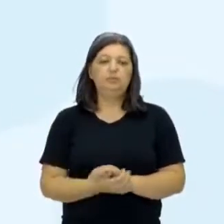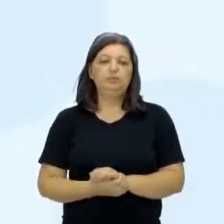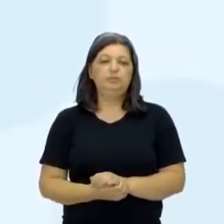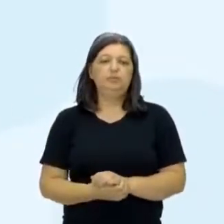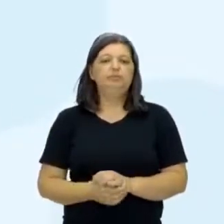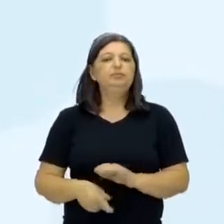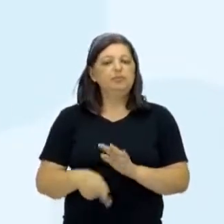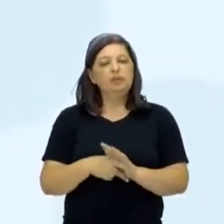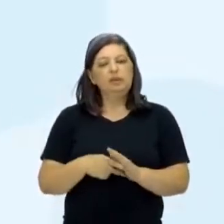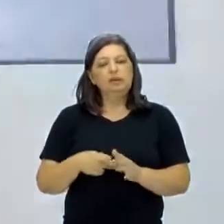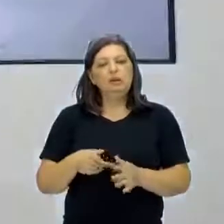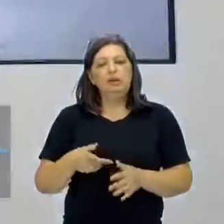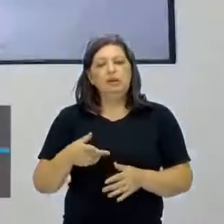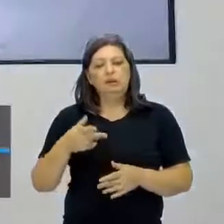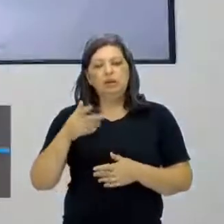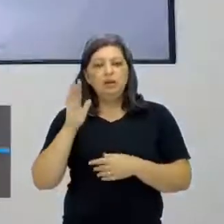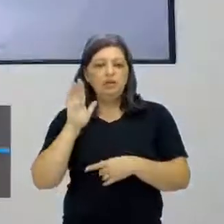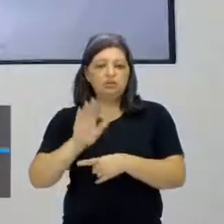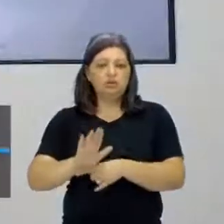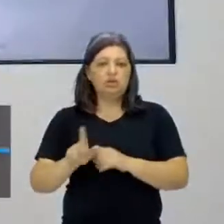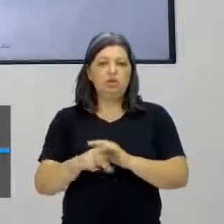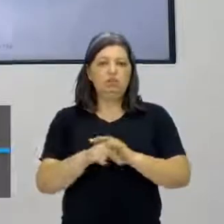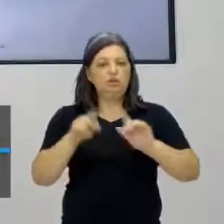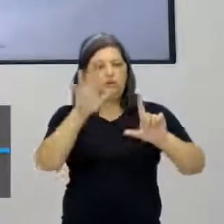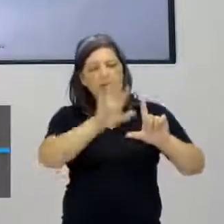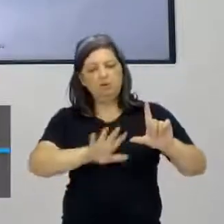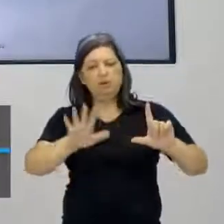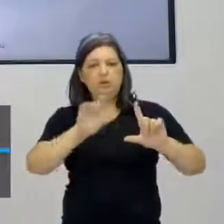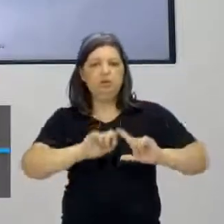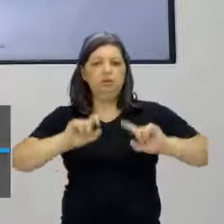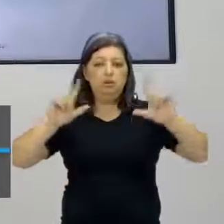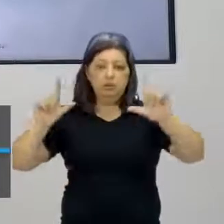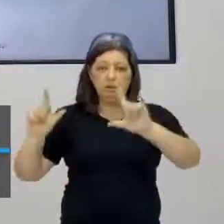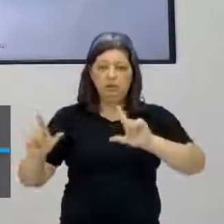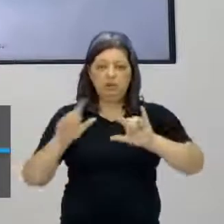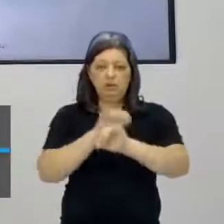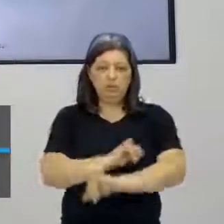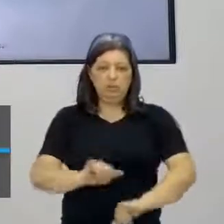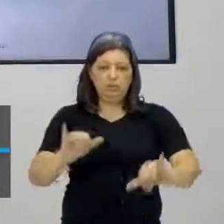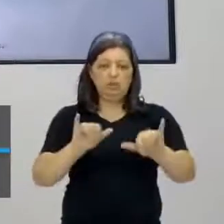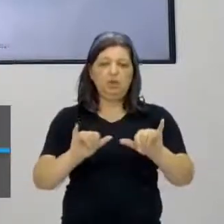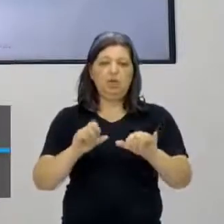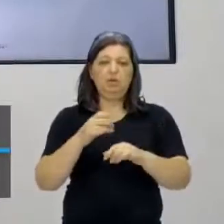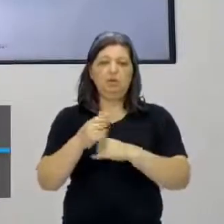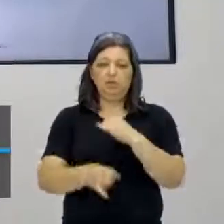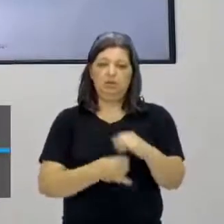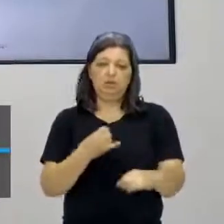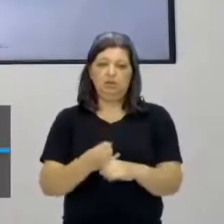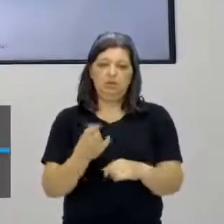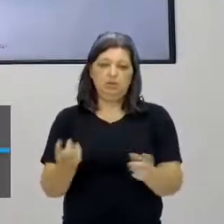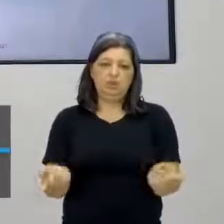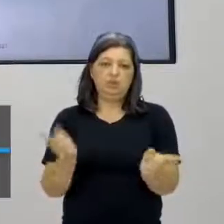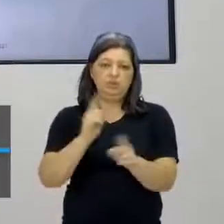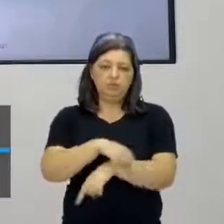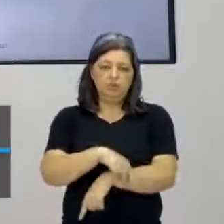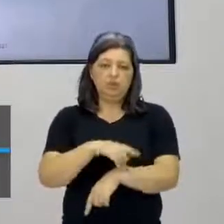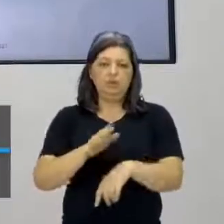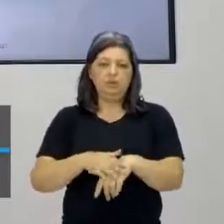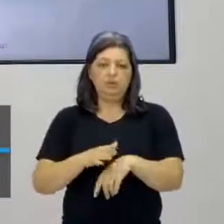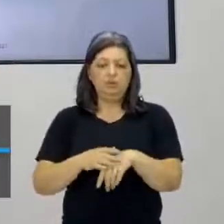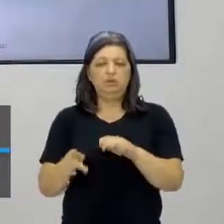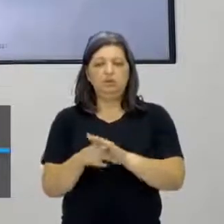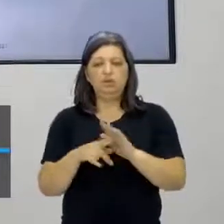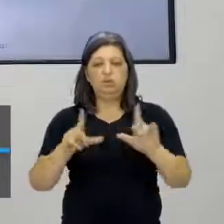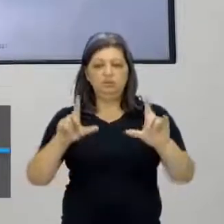facilitar a informação. Quando você quer fazer um cartaz, um banner, quiser publicar algo na internet. Na verdade, a gente faz o caminho oposto, né? A ilustração é